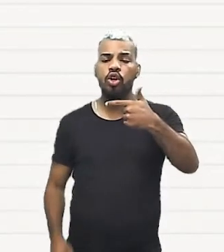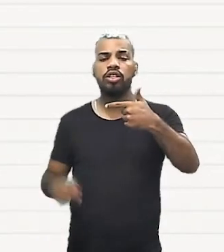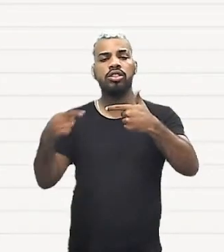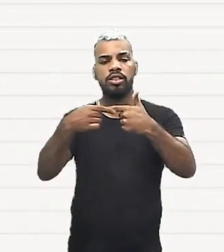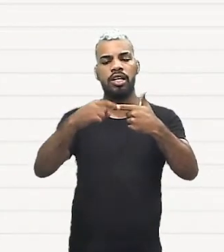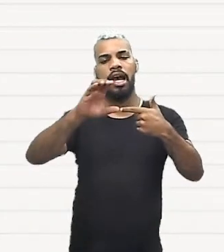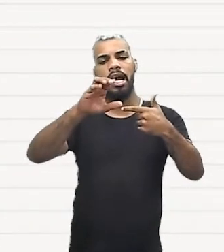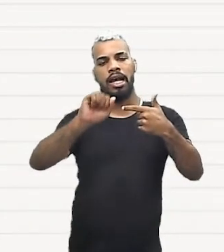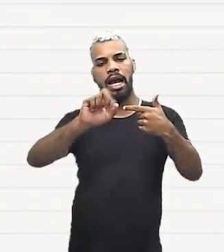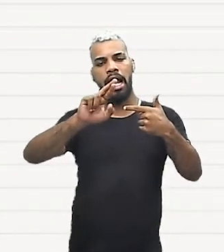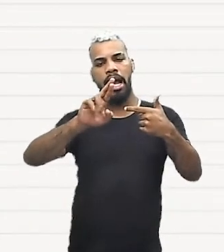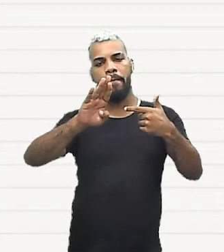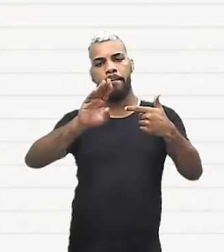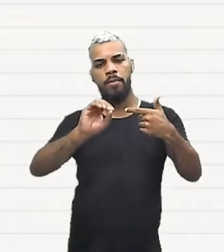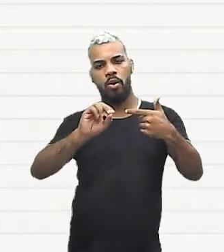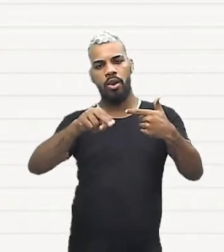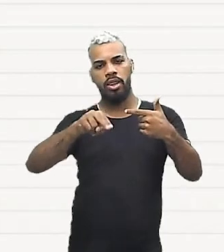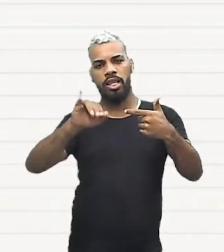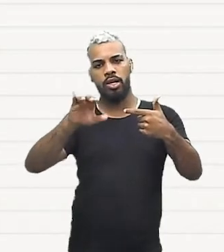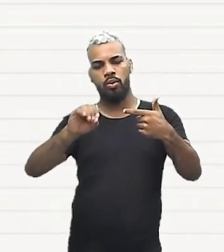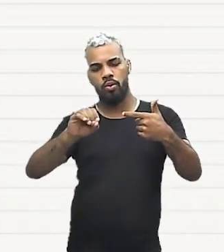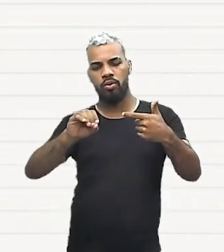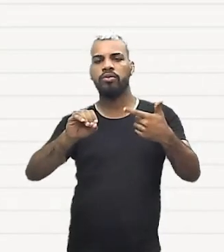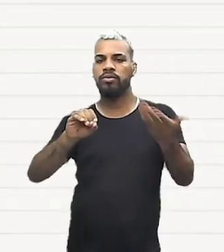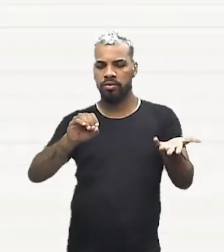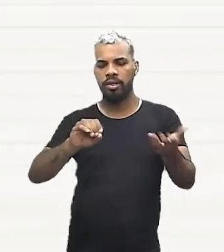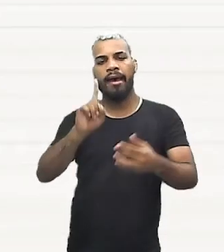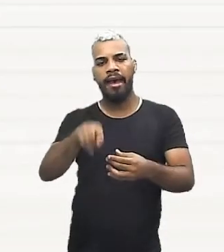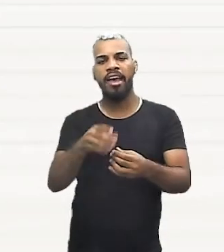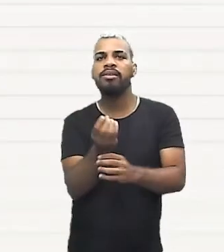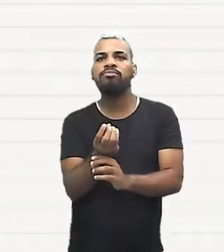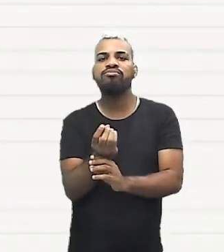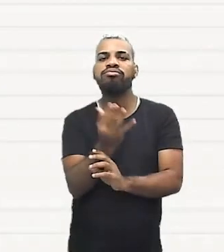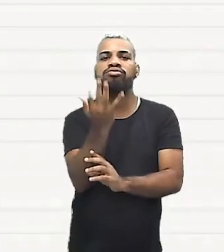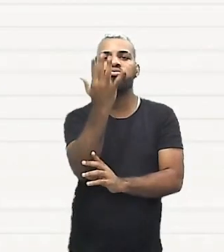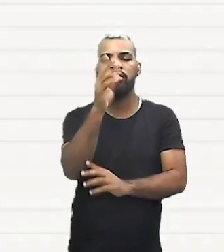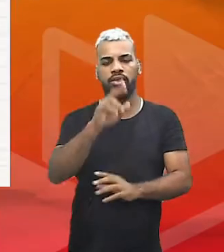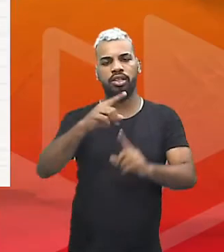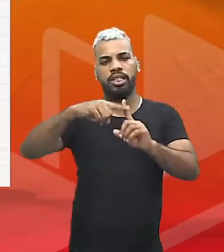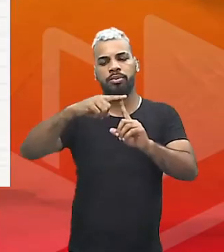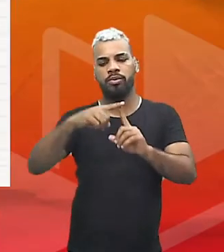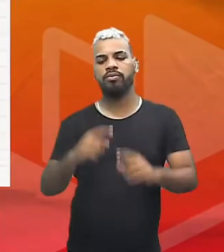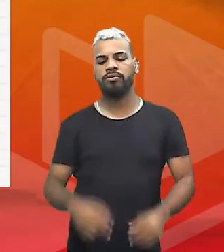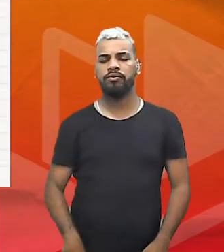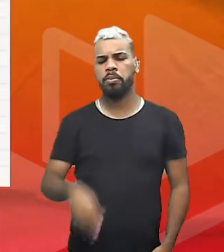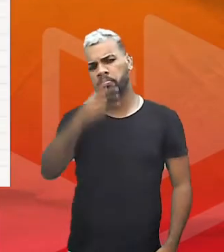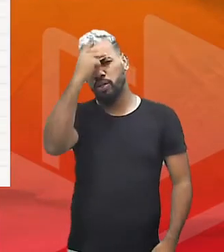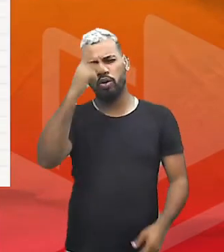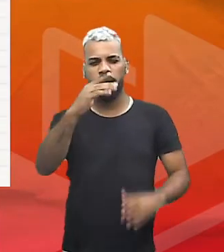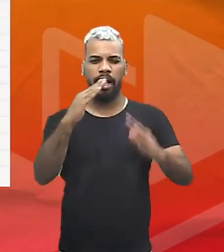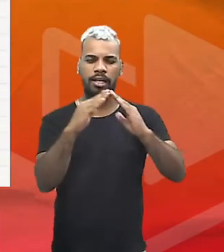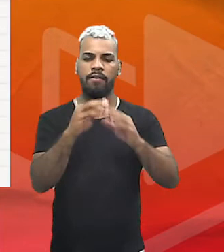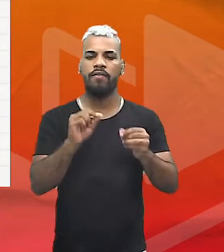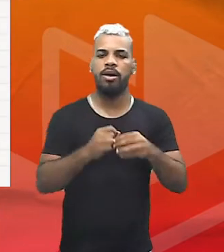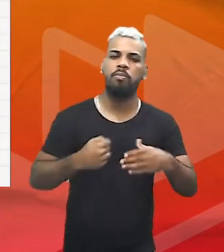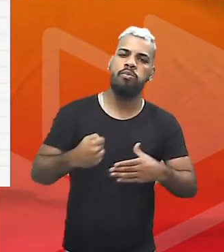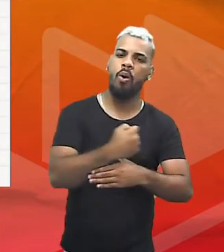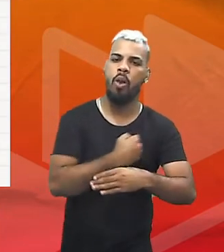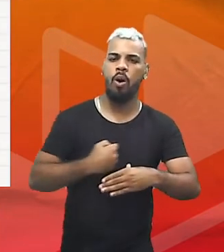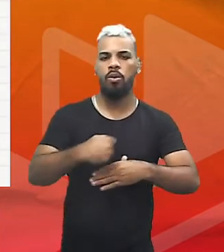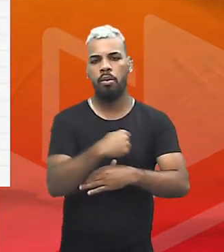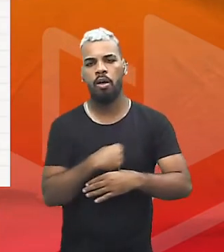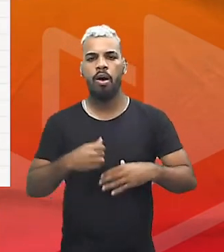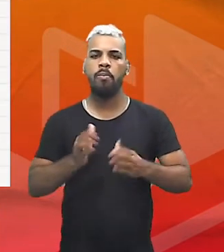você já escutaram aquela história de quando alguém na casa de você está fazendo algum bolo ou alguma massa que tem que botar o fermento